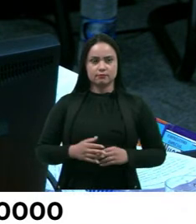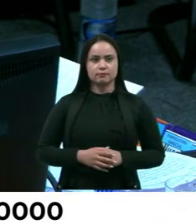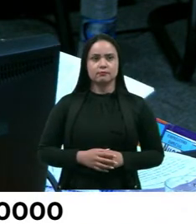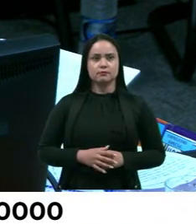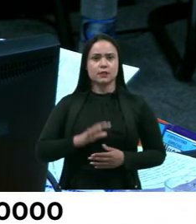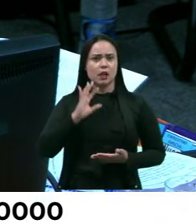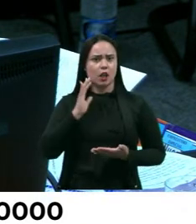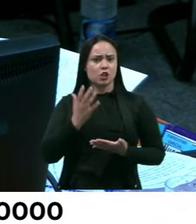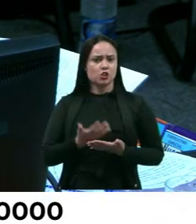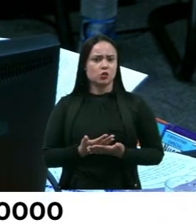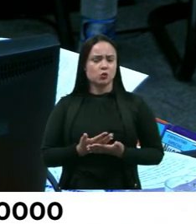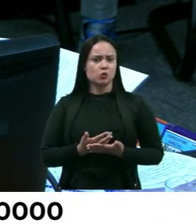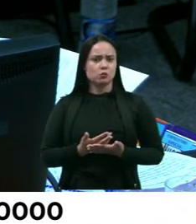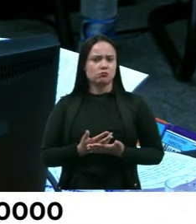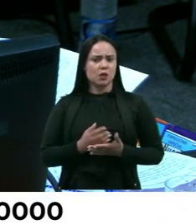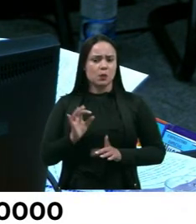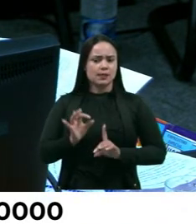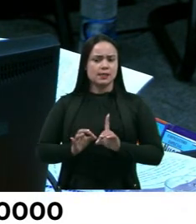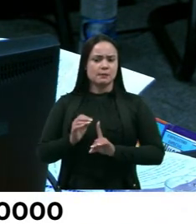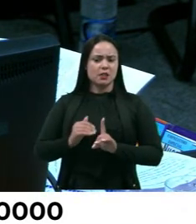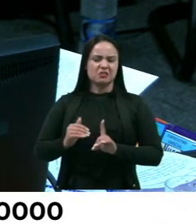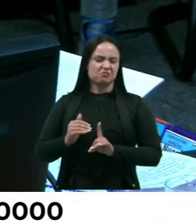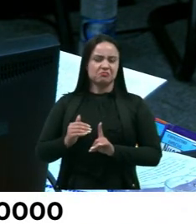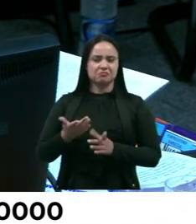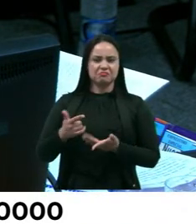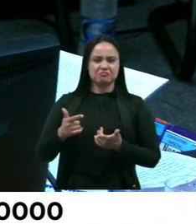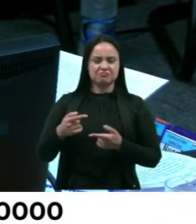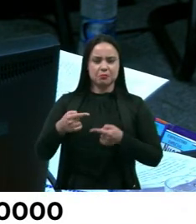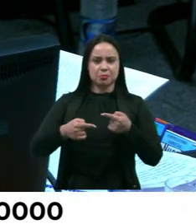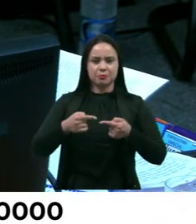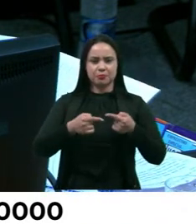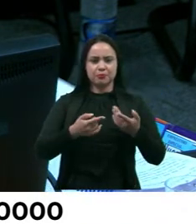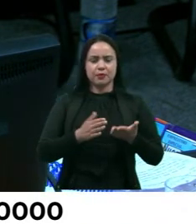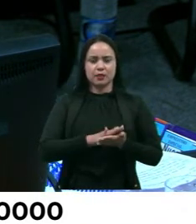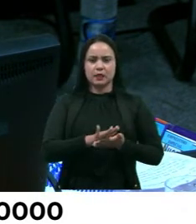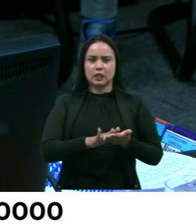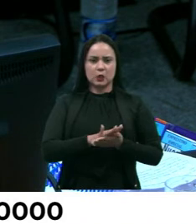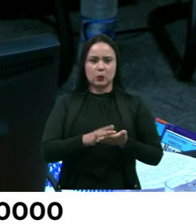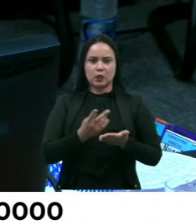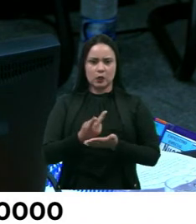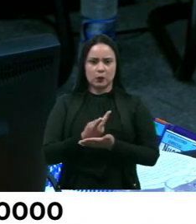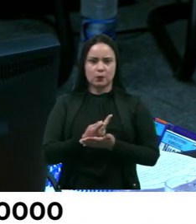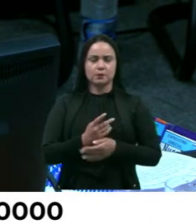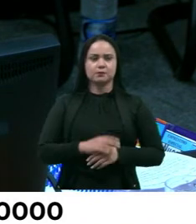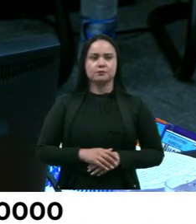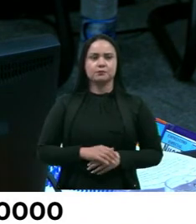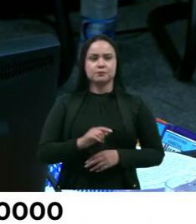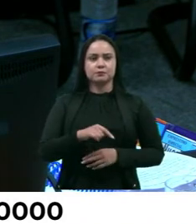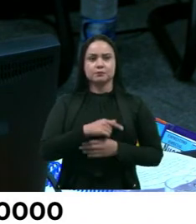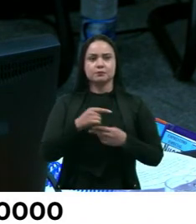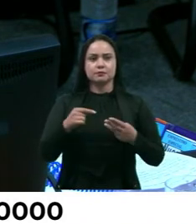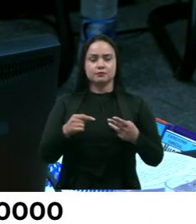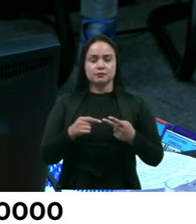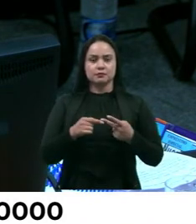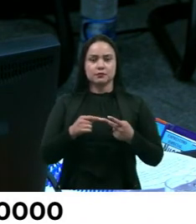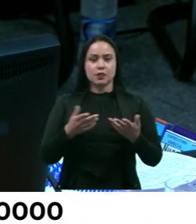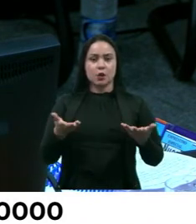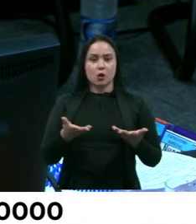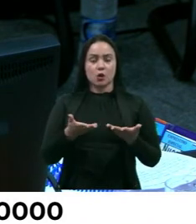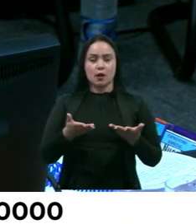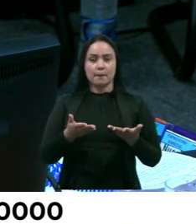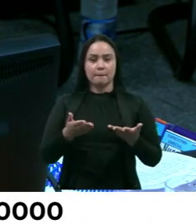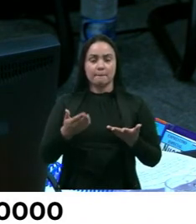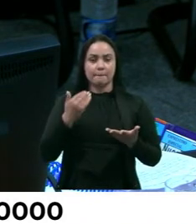eu creio que, em relação ao desembargador, não parece haver nenhum deslize. Em relação ao